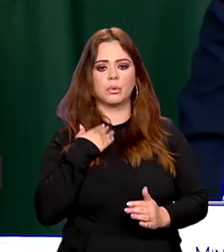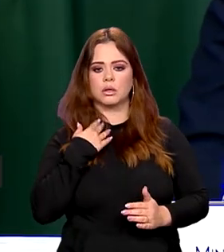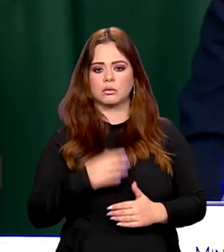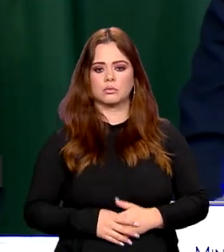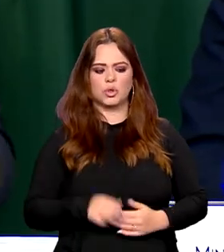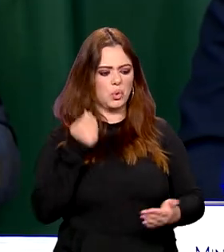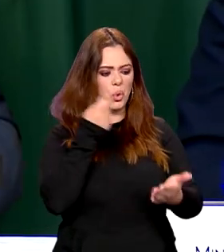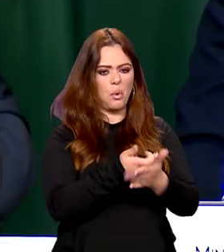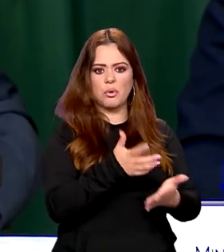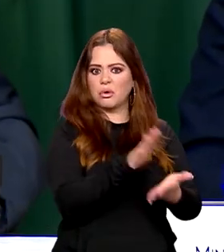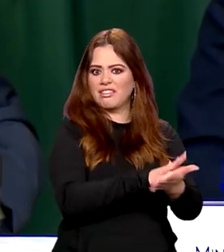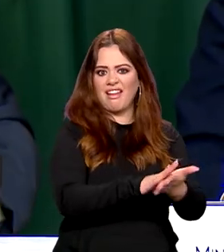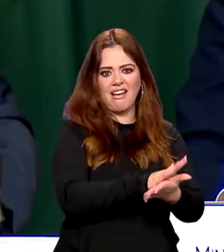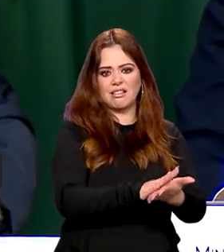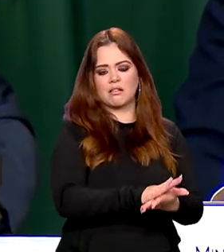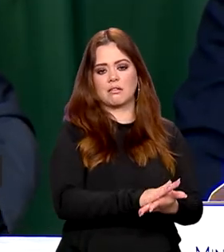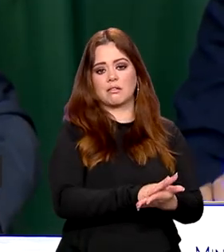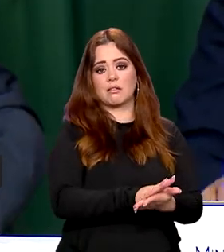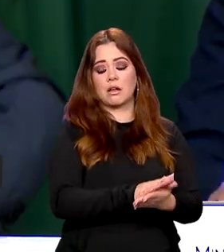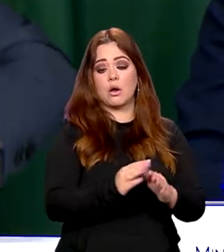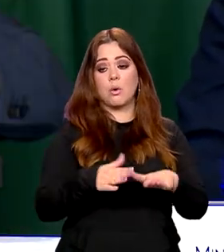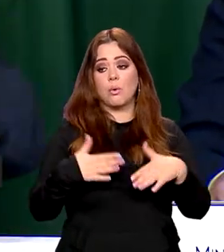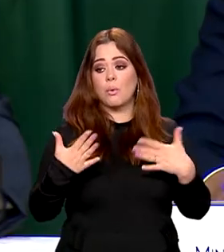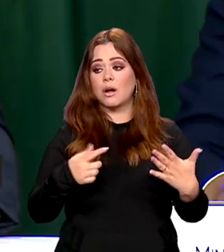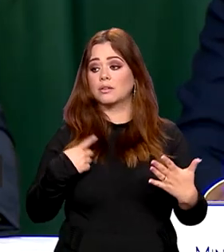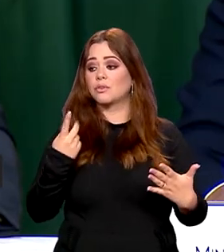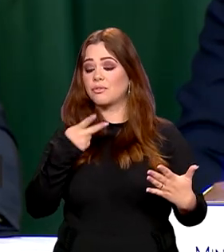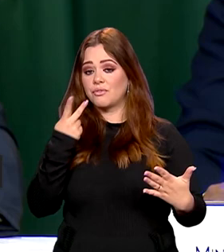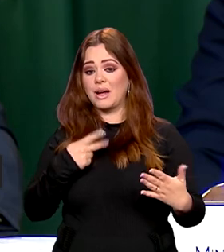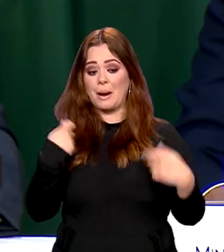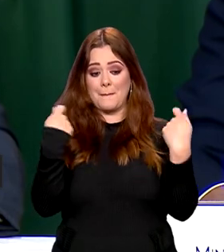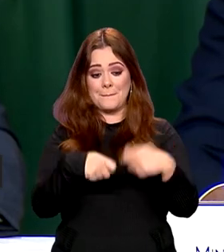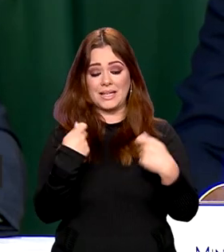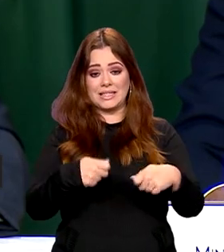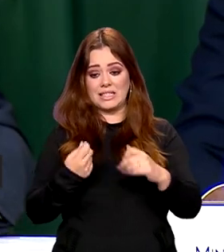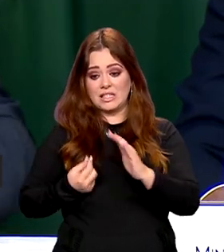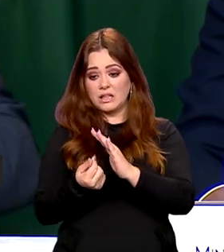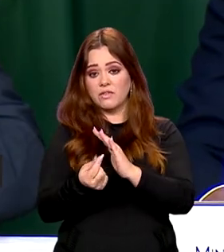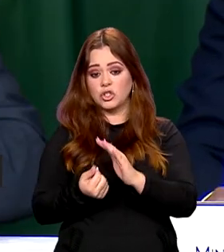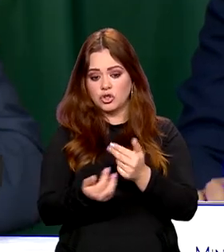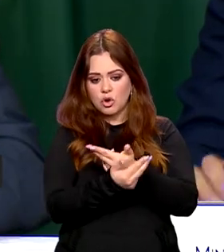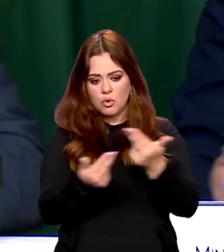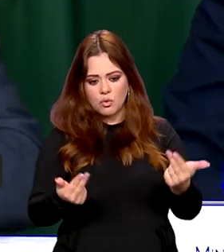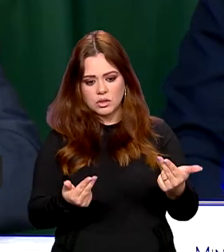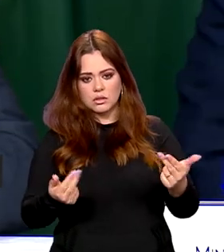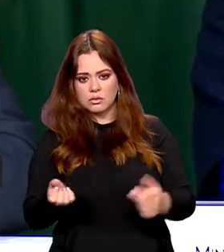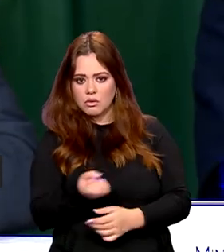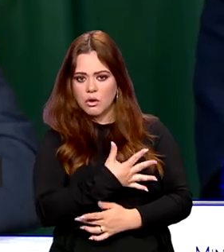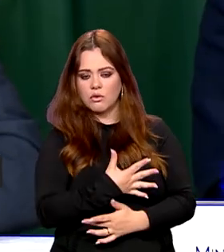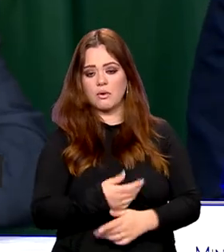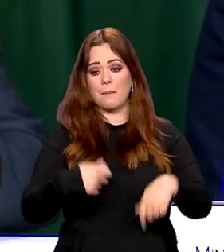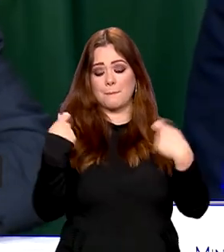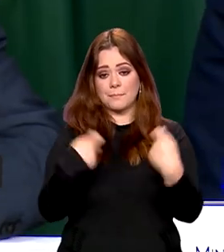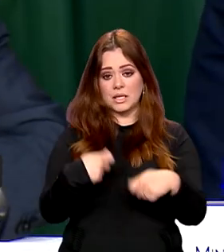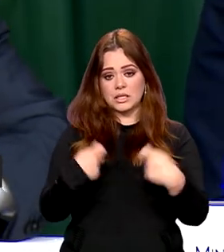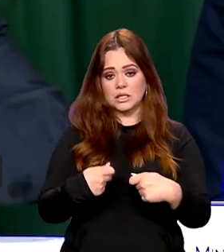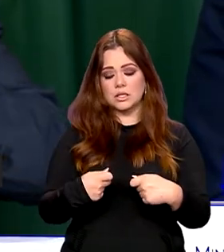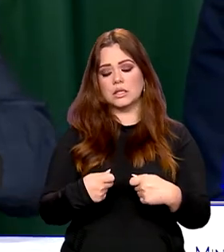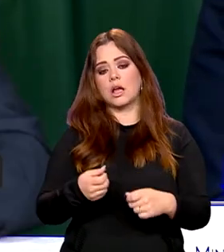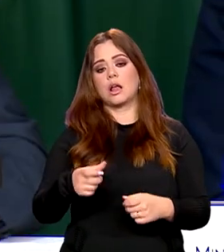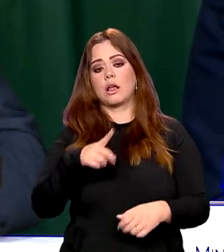sequer. Então, quando a gente fala que a gente precisa investir em inovação, quando a gente fala que a gente tem que ter uma